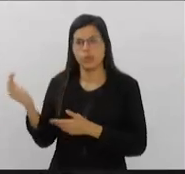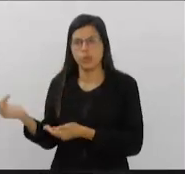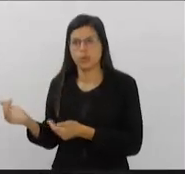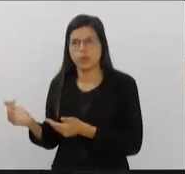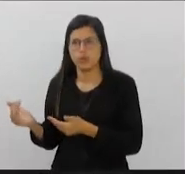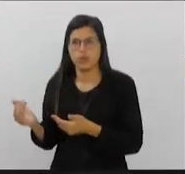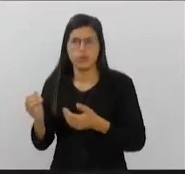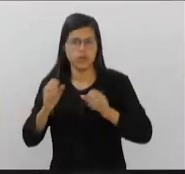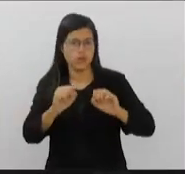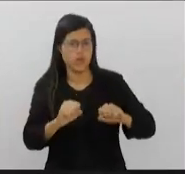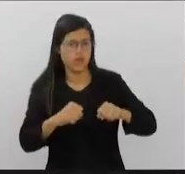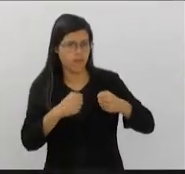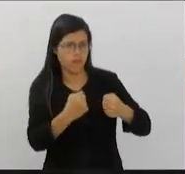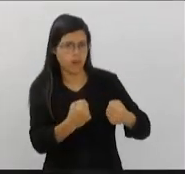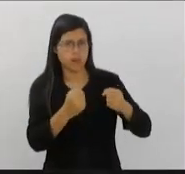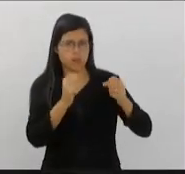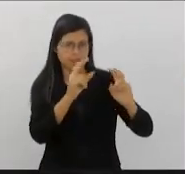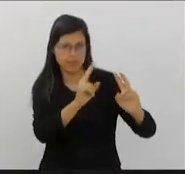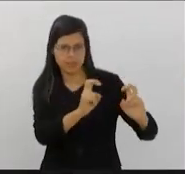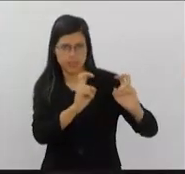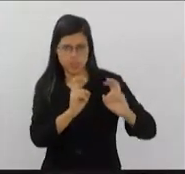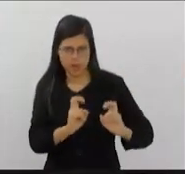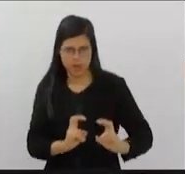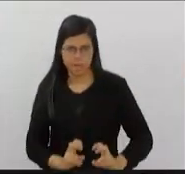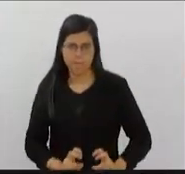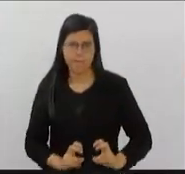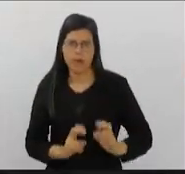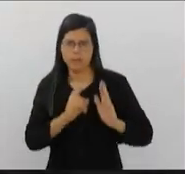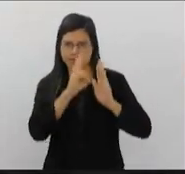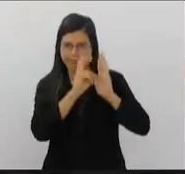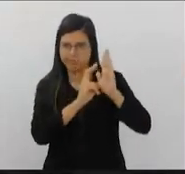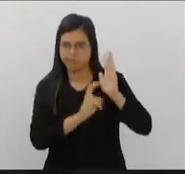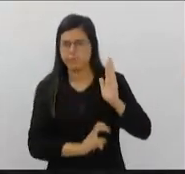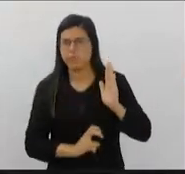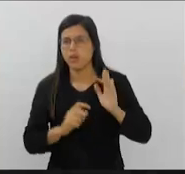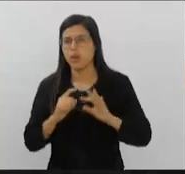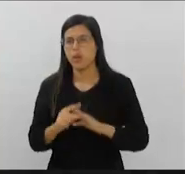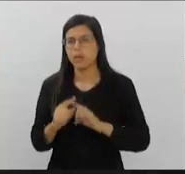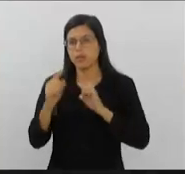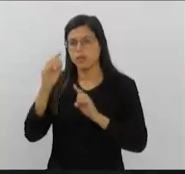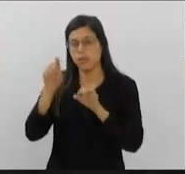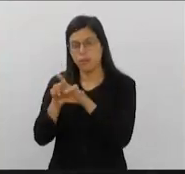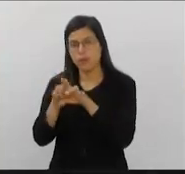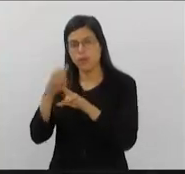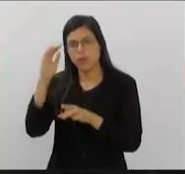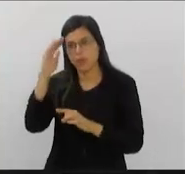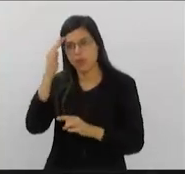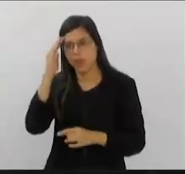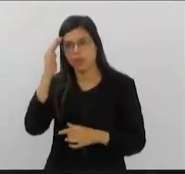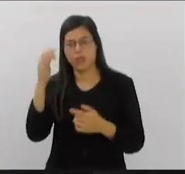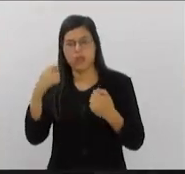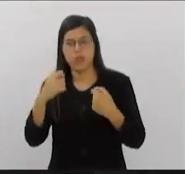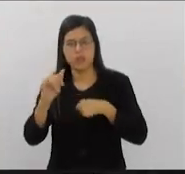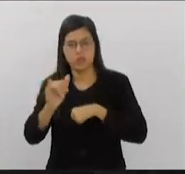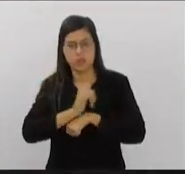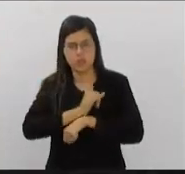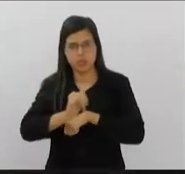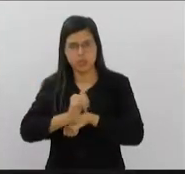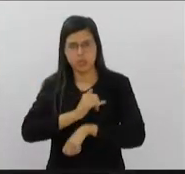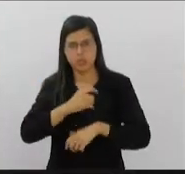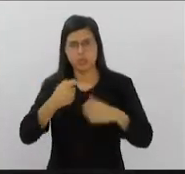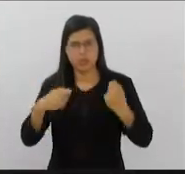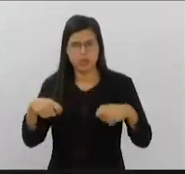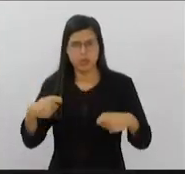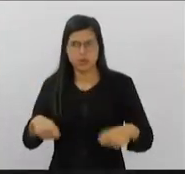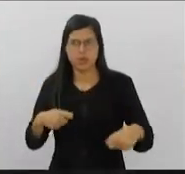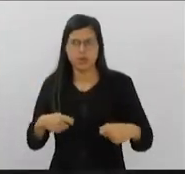todos esses temas. Mas, mais do que enfrentar todas essas questões, é entender a articulação necessária de todas essas frentes de